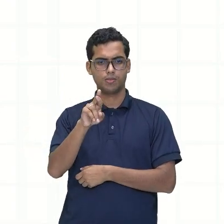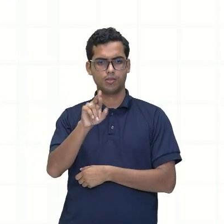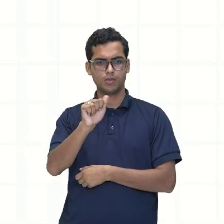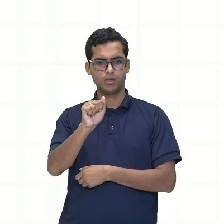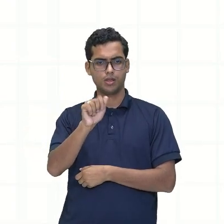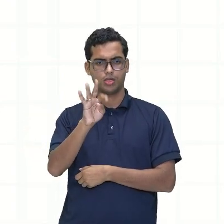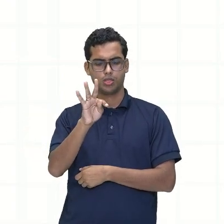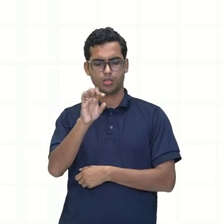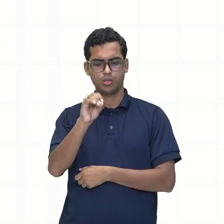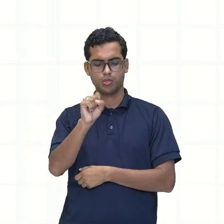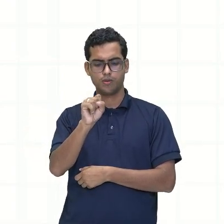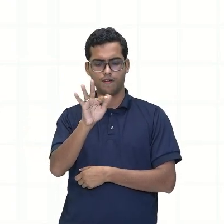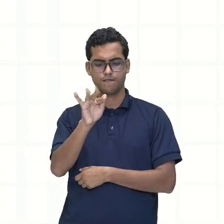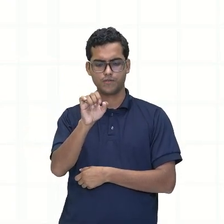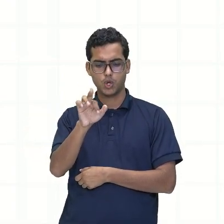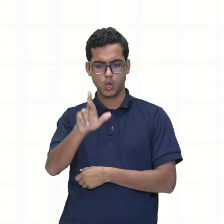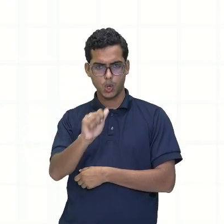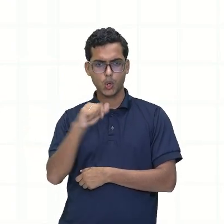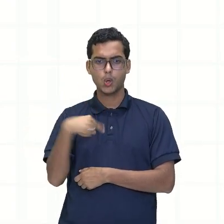vamos encontrar